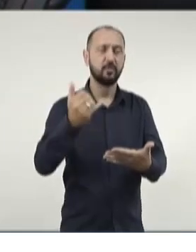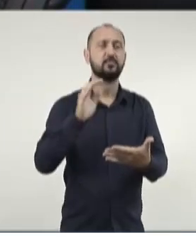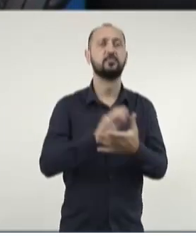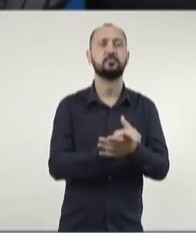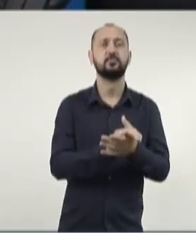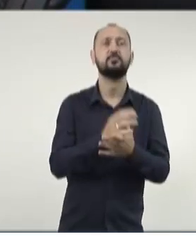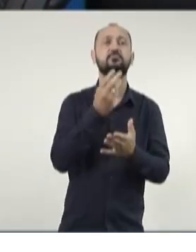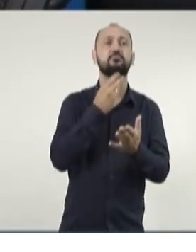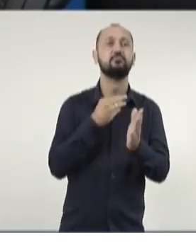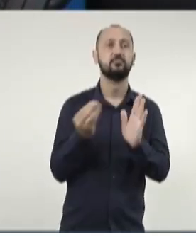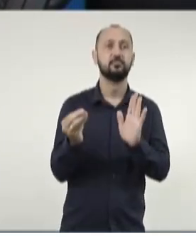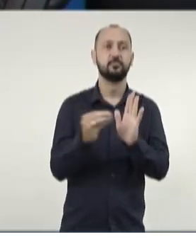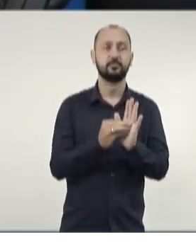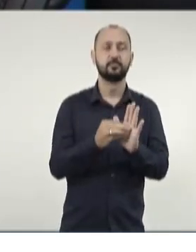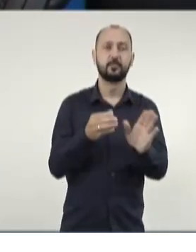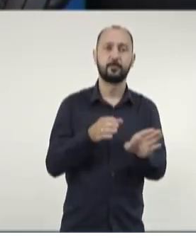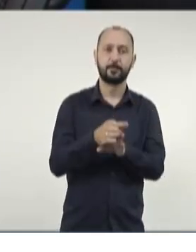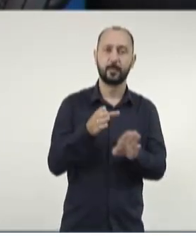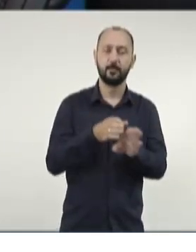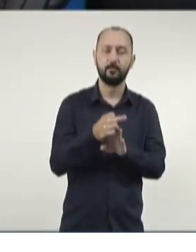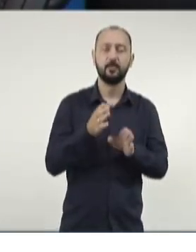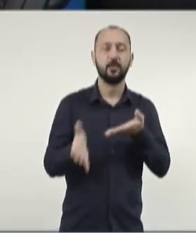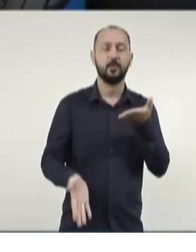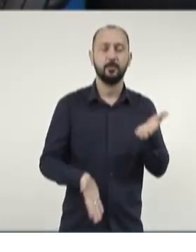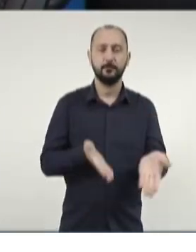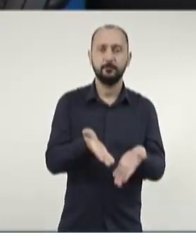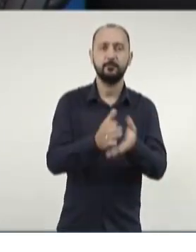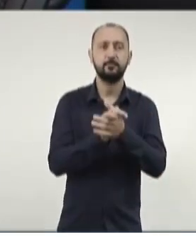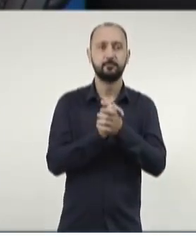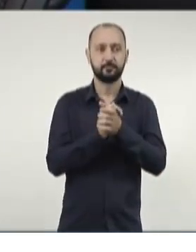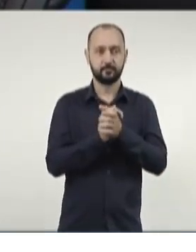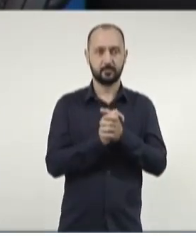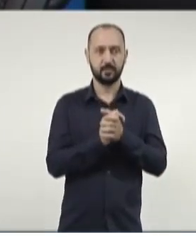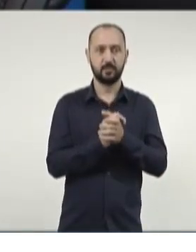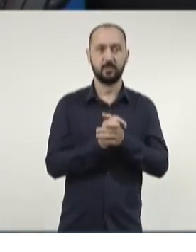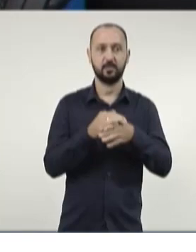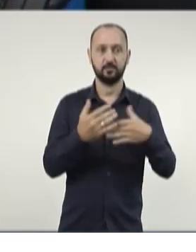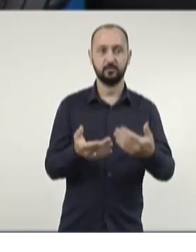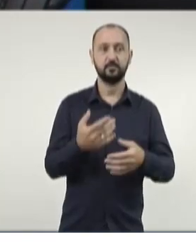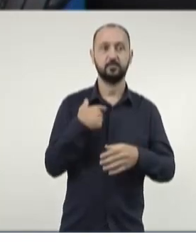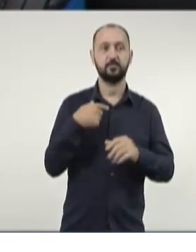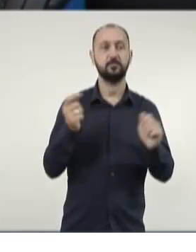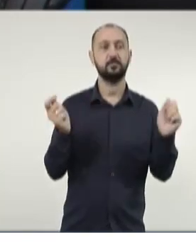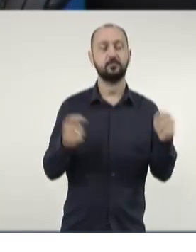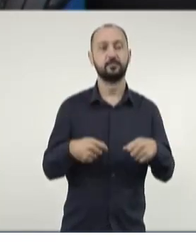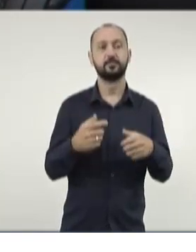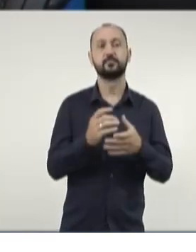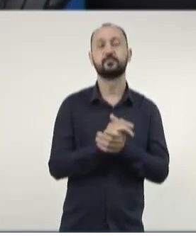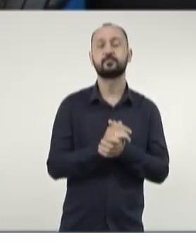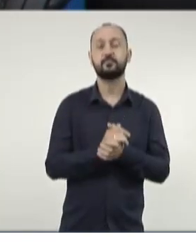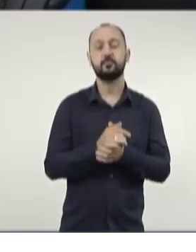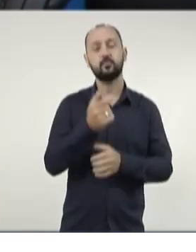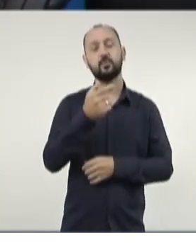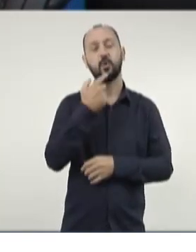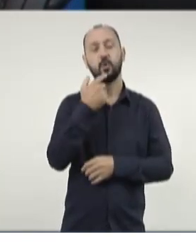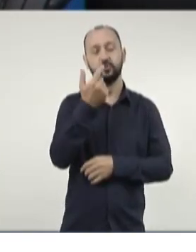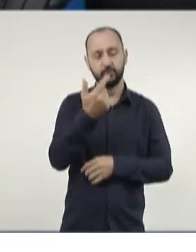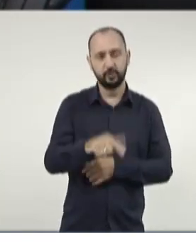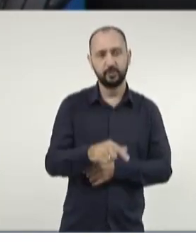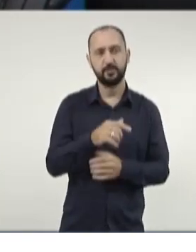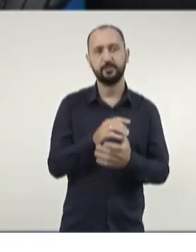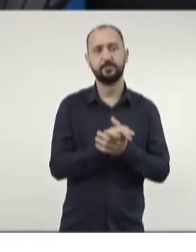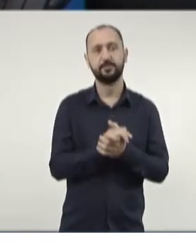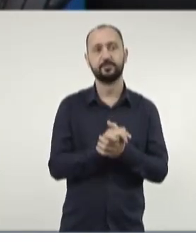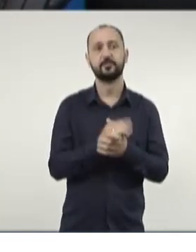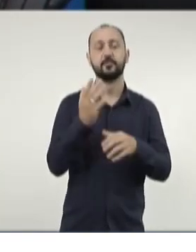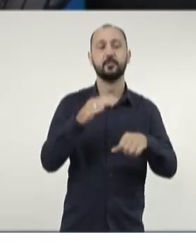a motivação para a recomendação desse tratamento, e a gente segue, porque é possível, volto a dizer para vocês, que depois